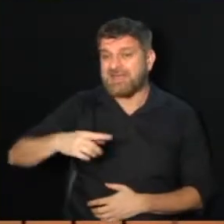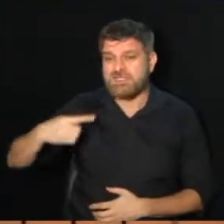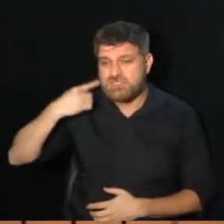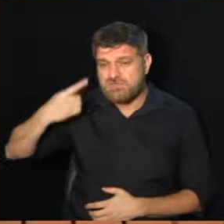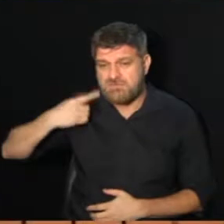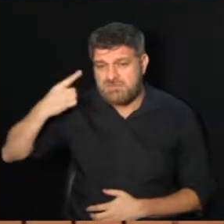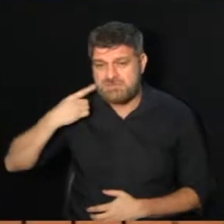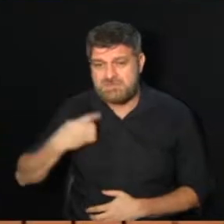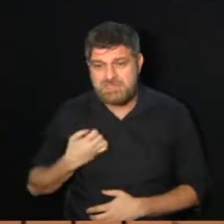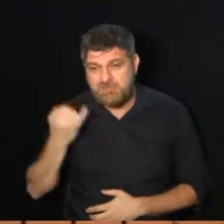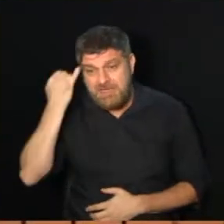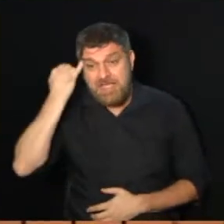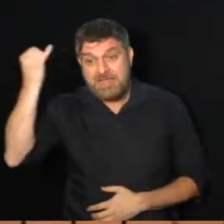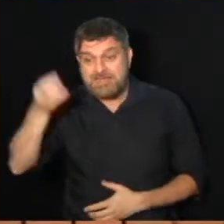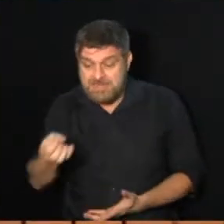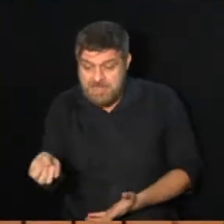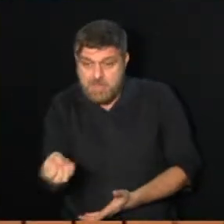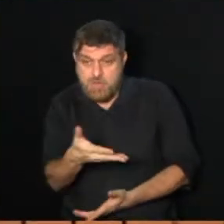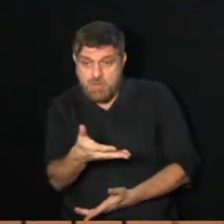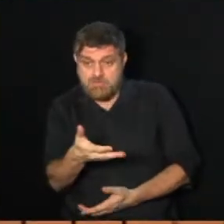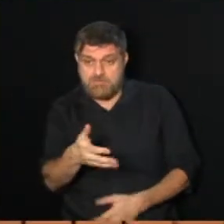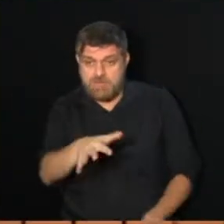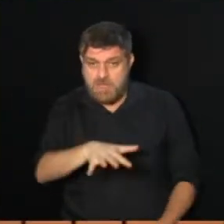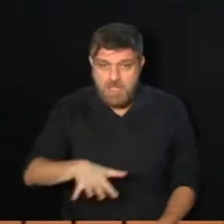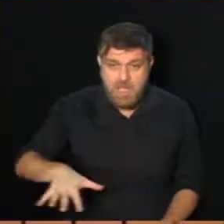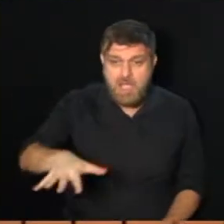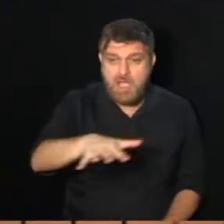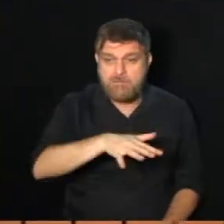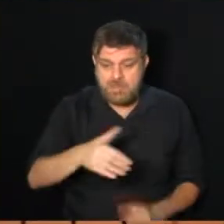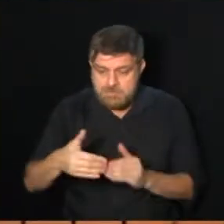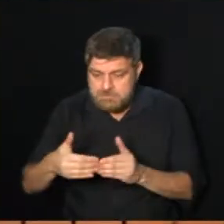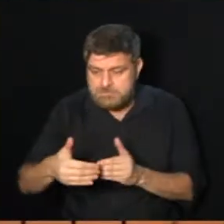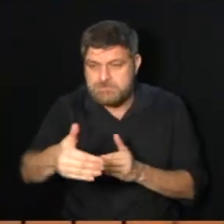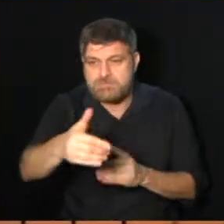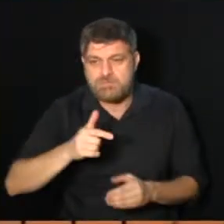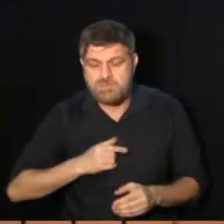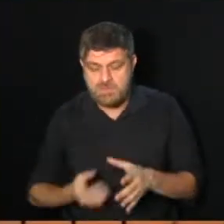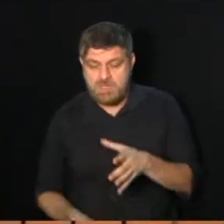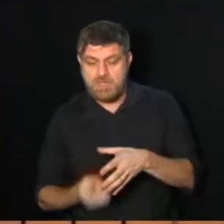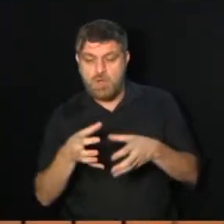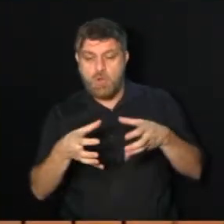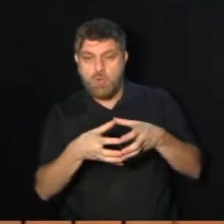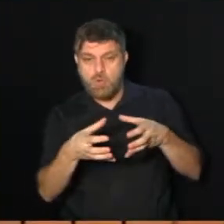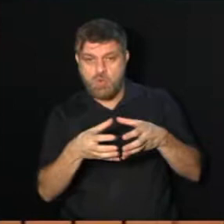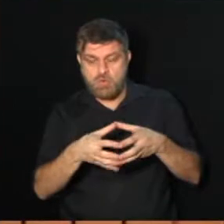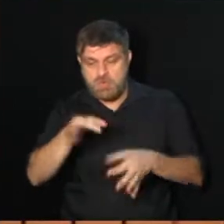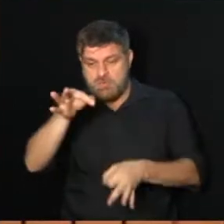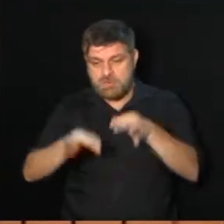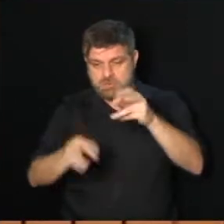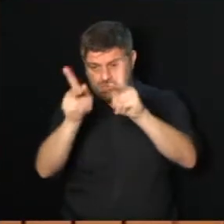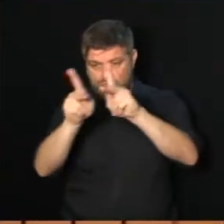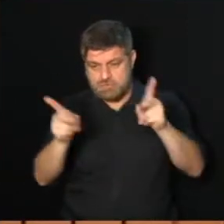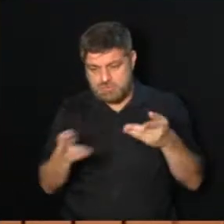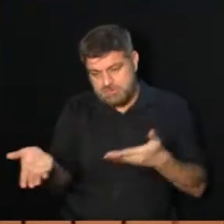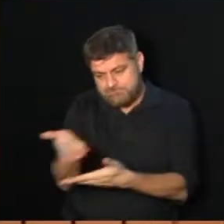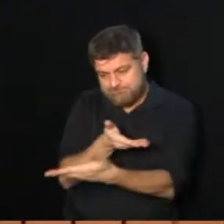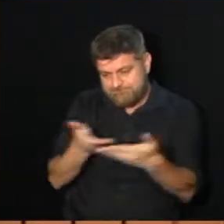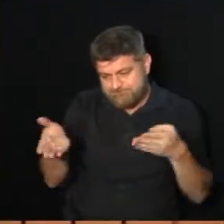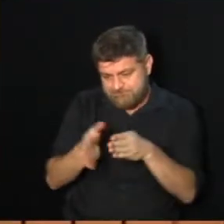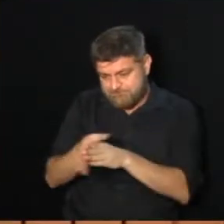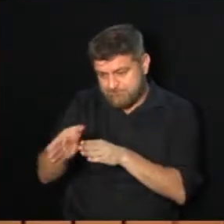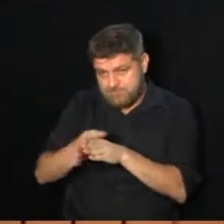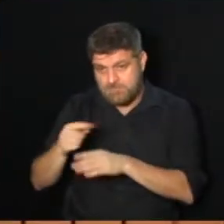área inovadora, é uma área que... tanto que recentemente foi criada a Comissão de Justiça Restaurativa, para a gente levar